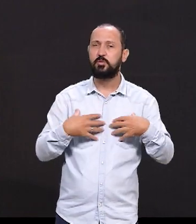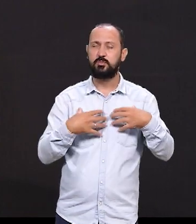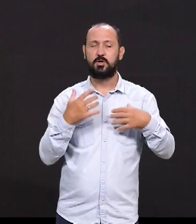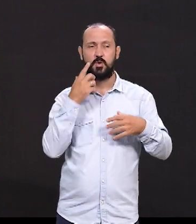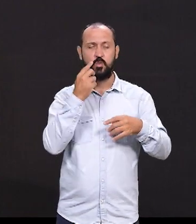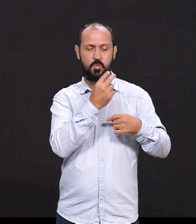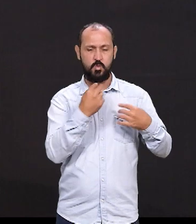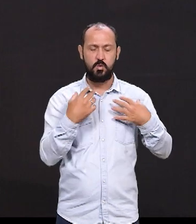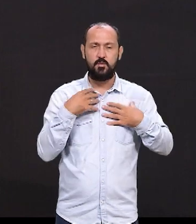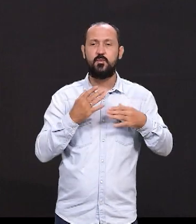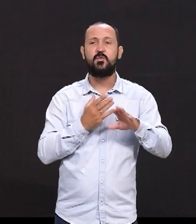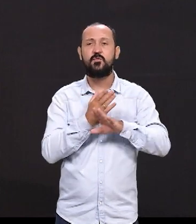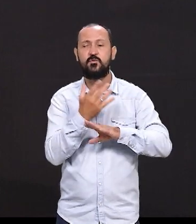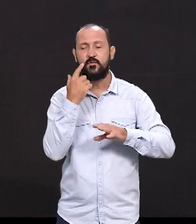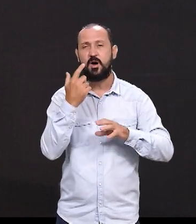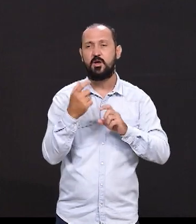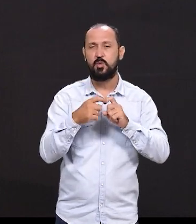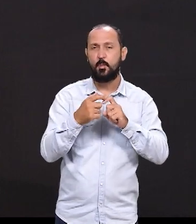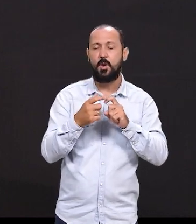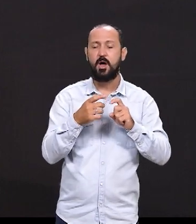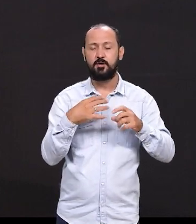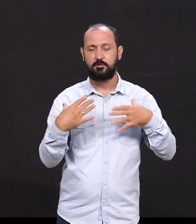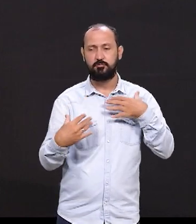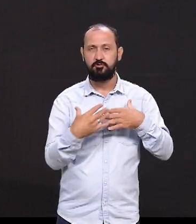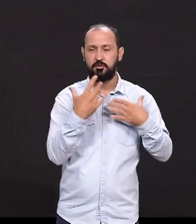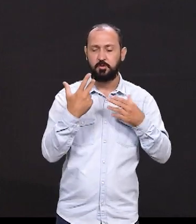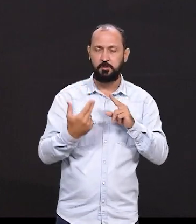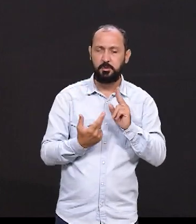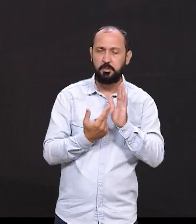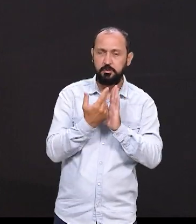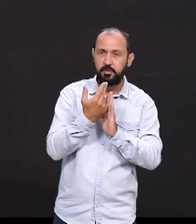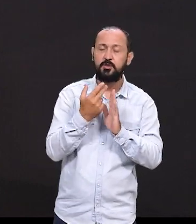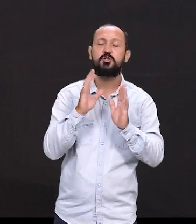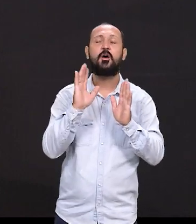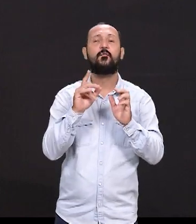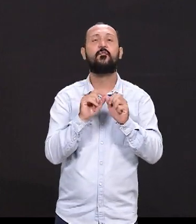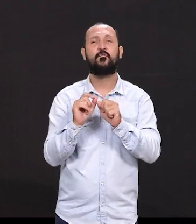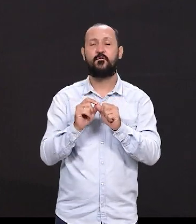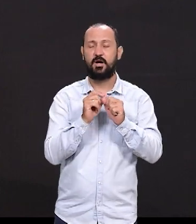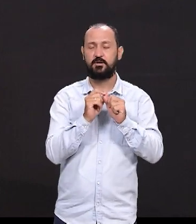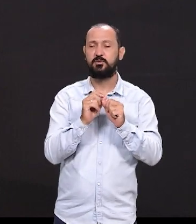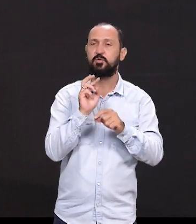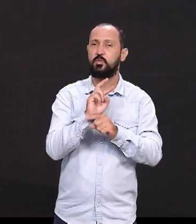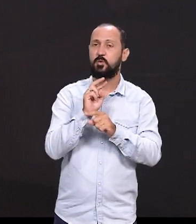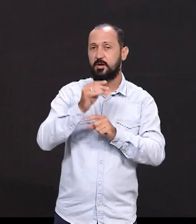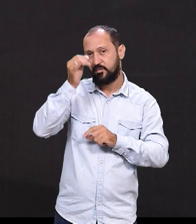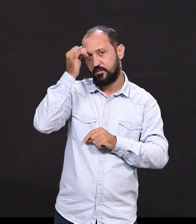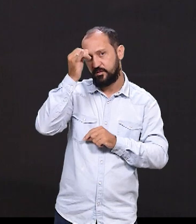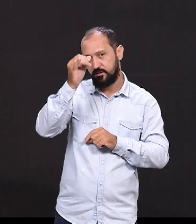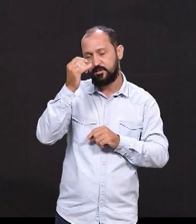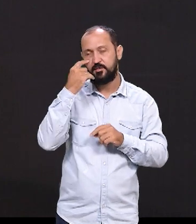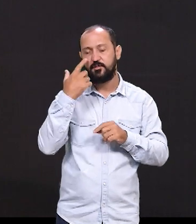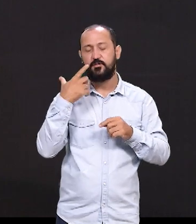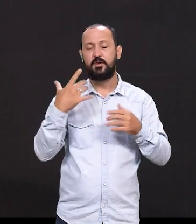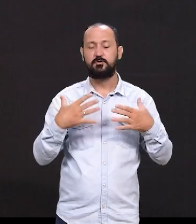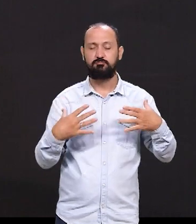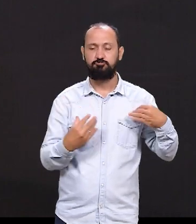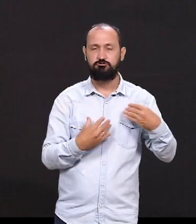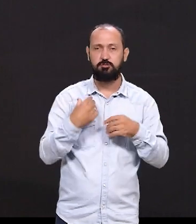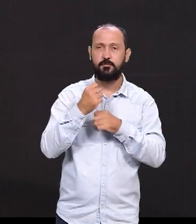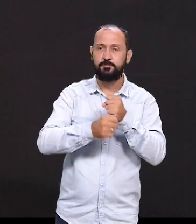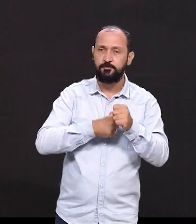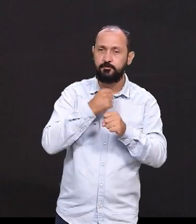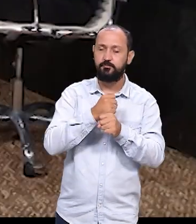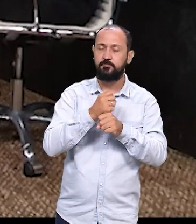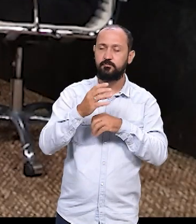prótese geralmente já se cuida mais já acaba cuidando da estética acaba indo no mastologista no no cirurgião plástico e acaba que faz já a o